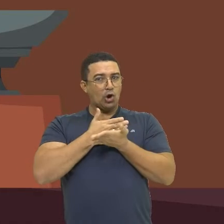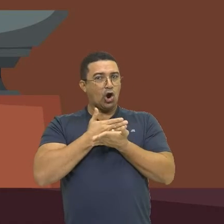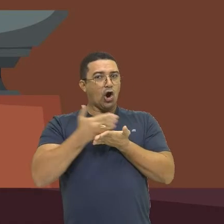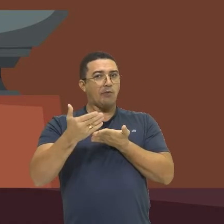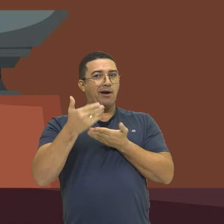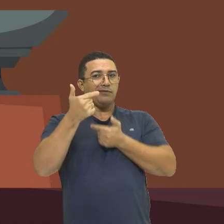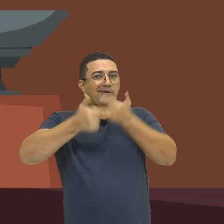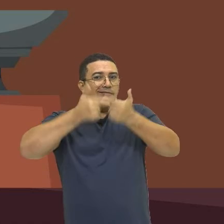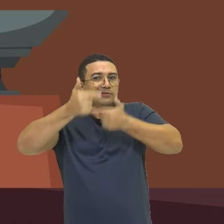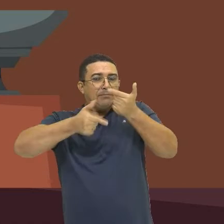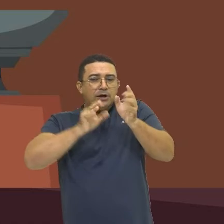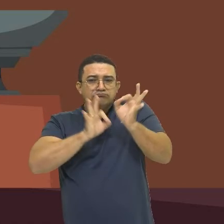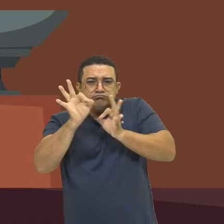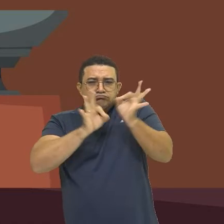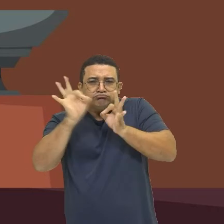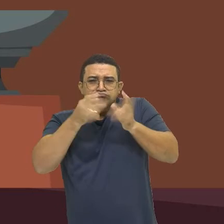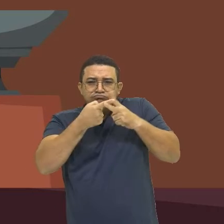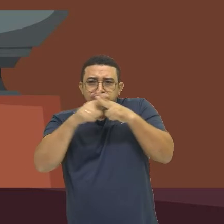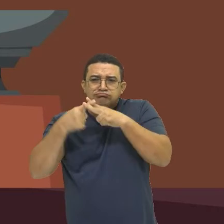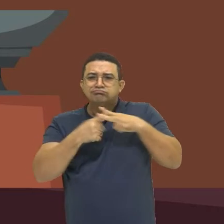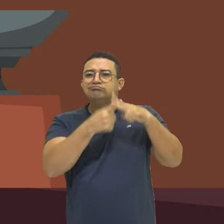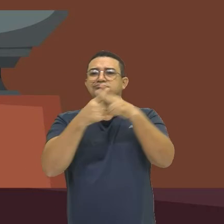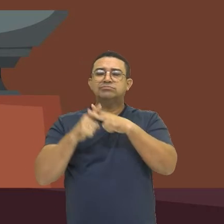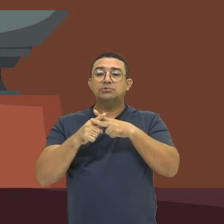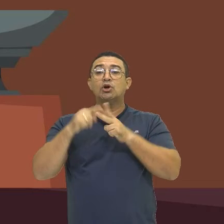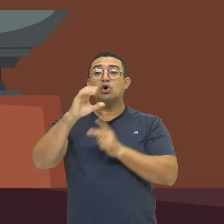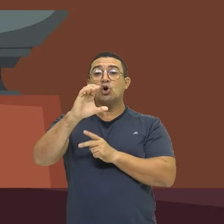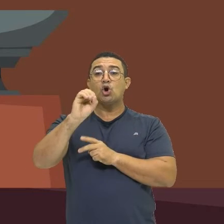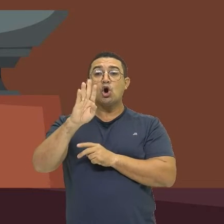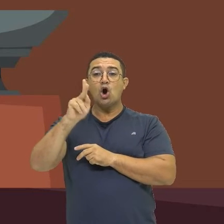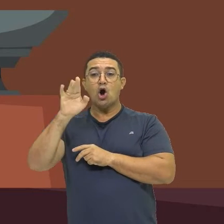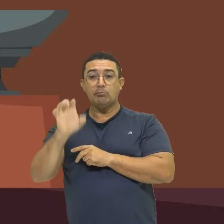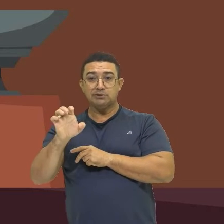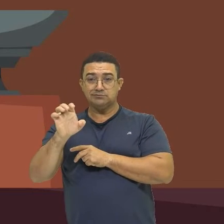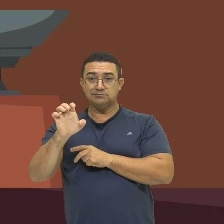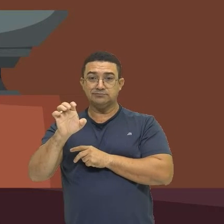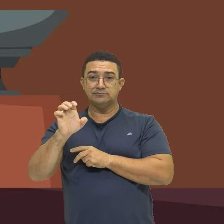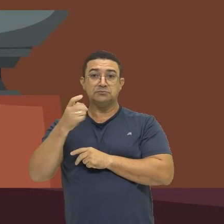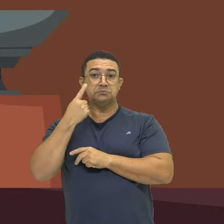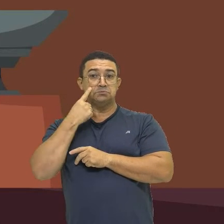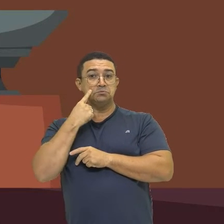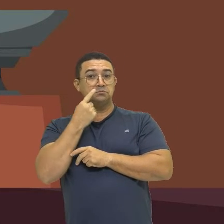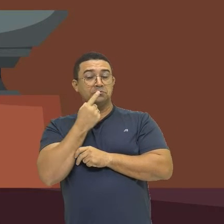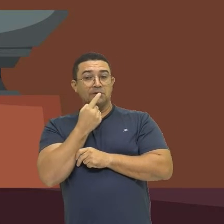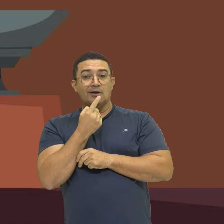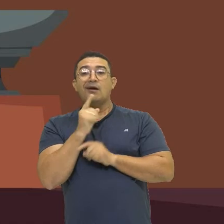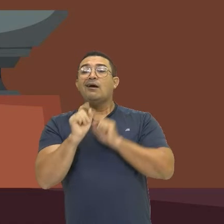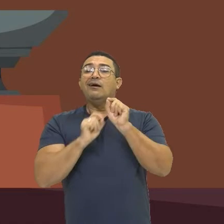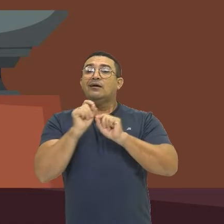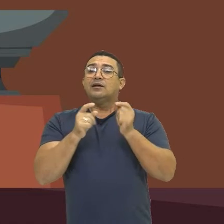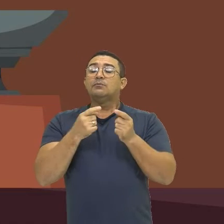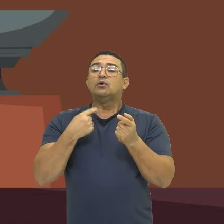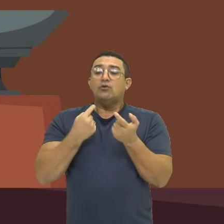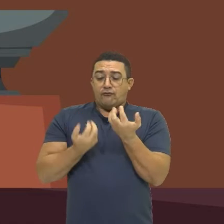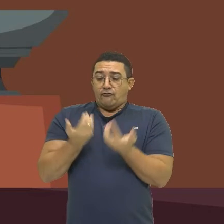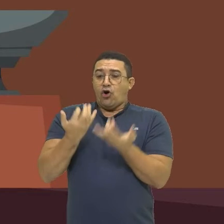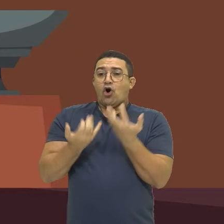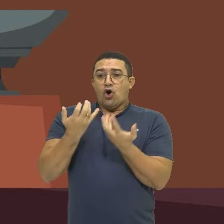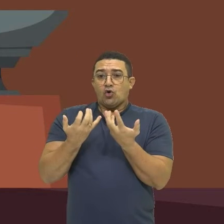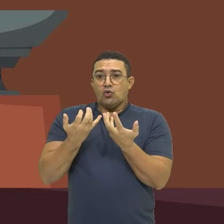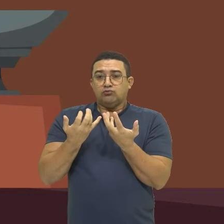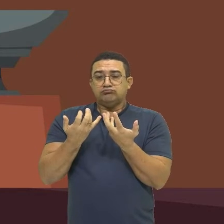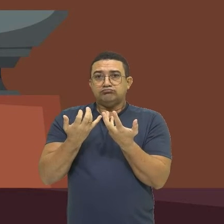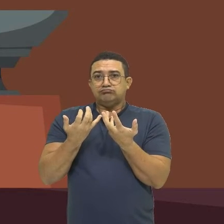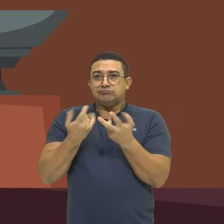já fabrica os seus utensílios. Aqui aparece para vocês, ele fabricando o seu utensílio, domínio do fogo,